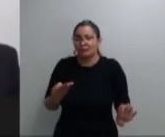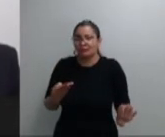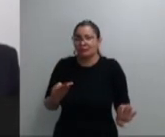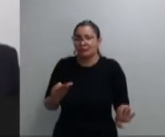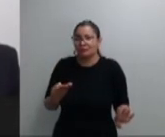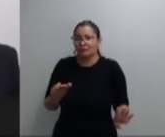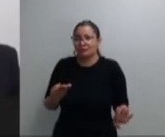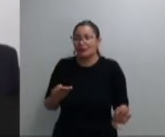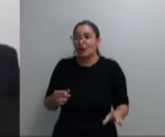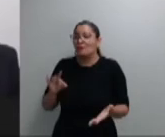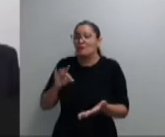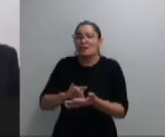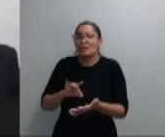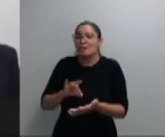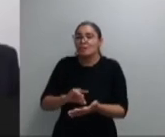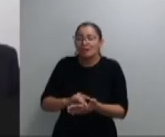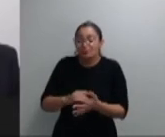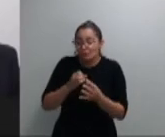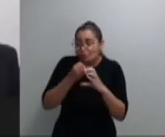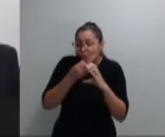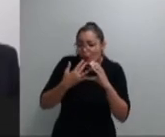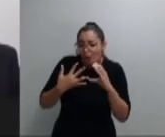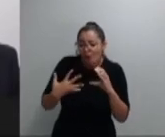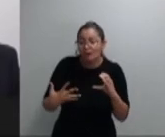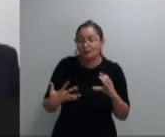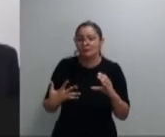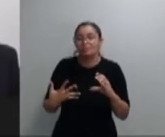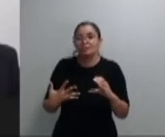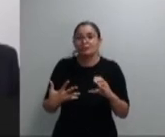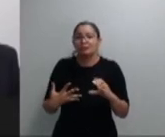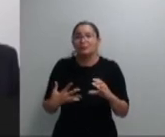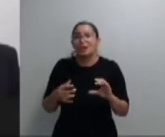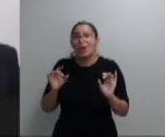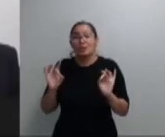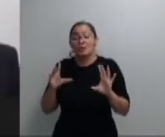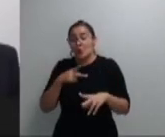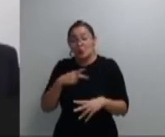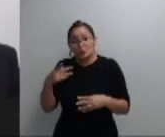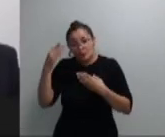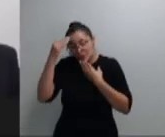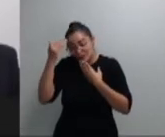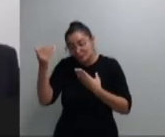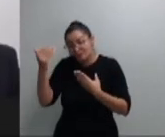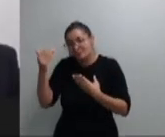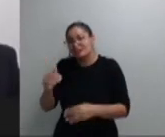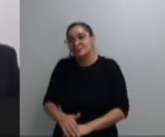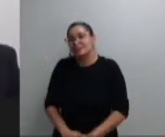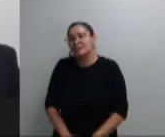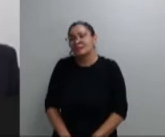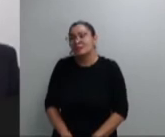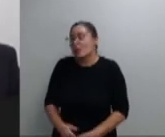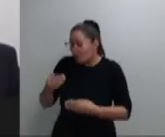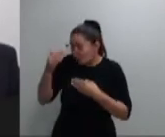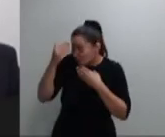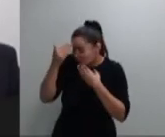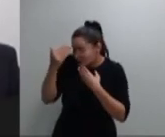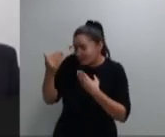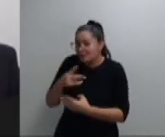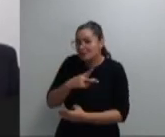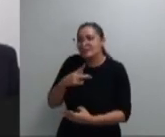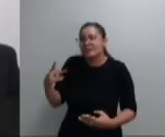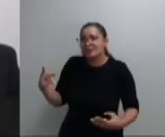verdade real que é tão característica tão típica da ação penal é só presidente obrigado é só isso mesmo e agradeço a vossa excelência